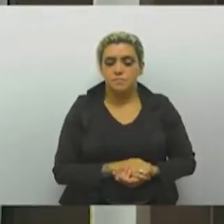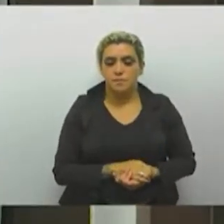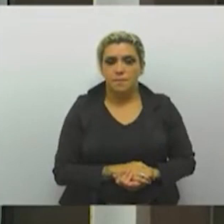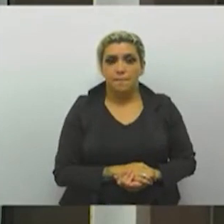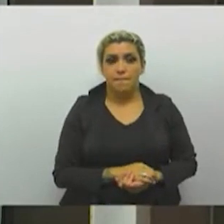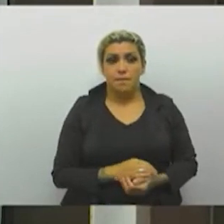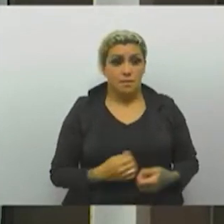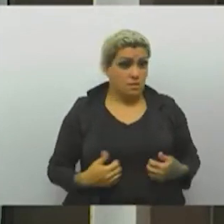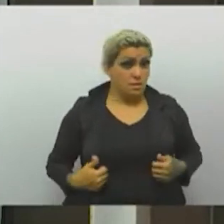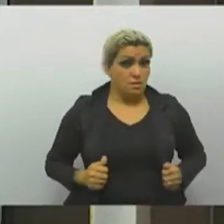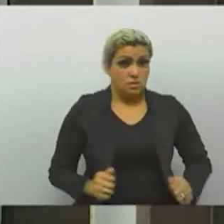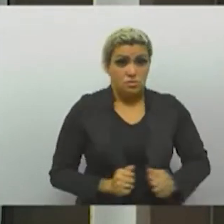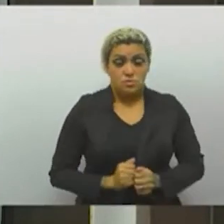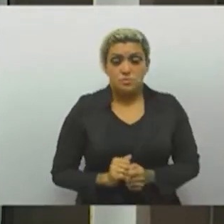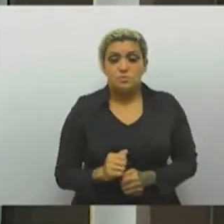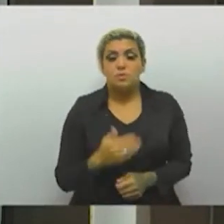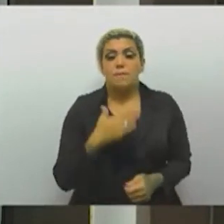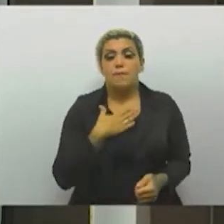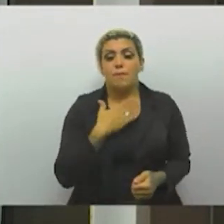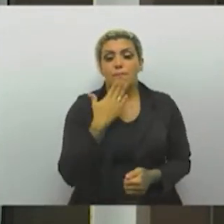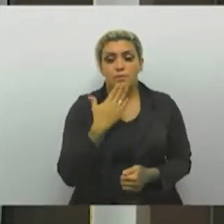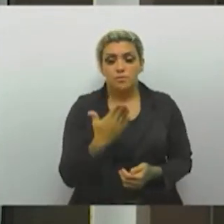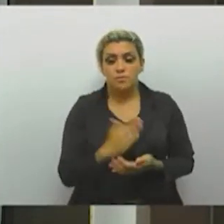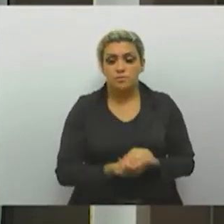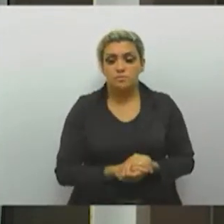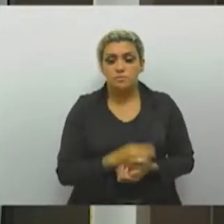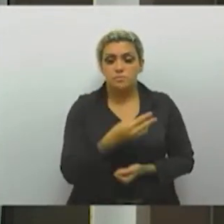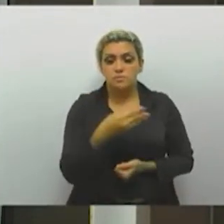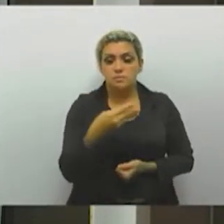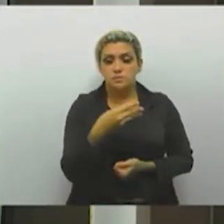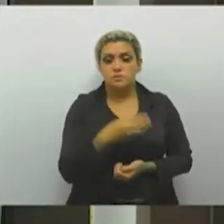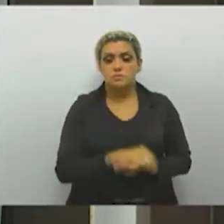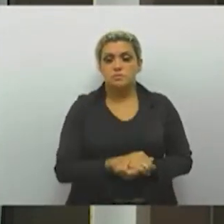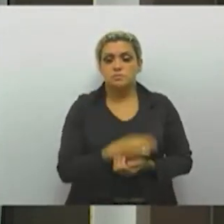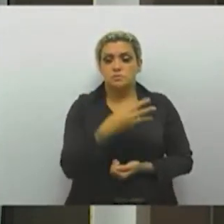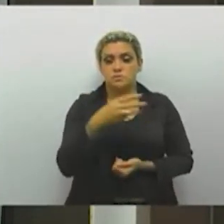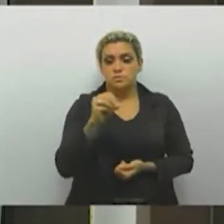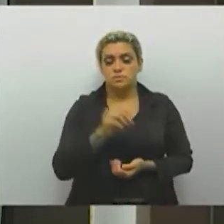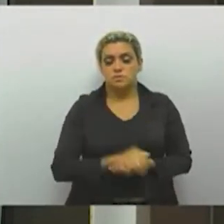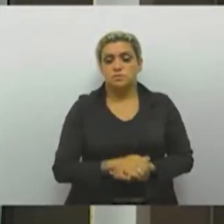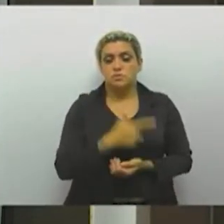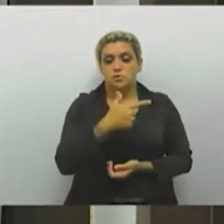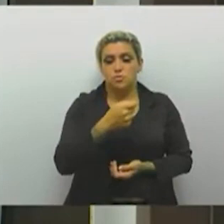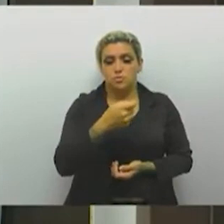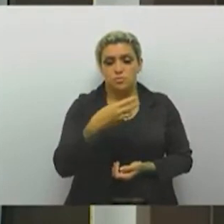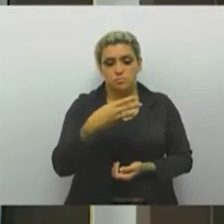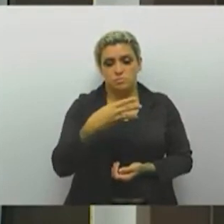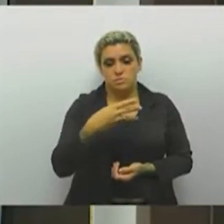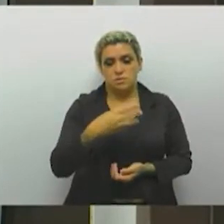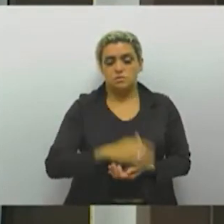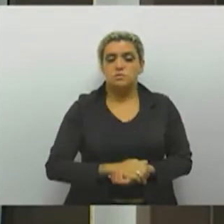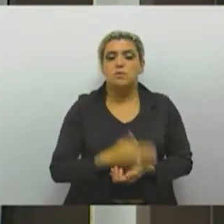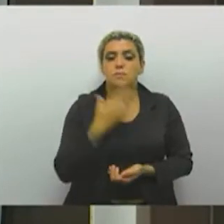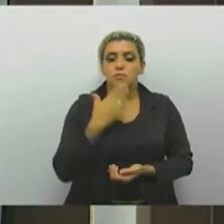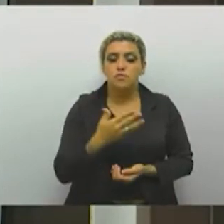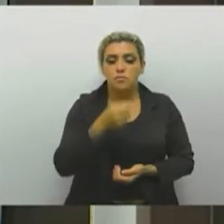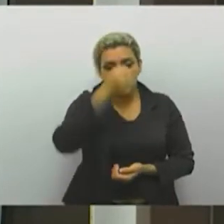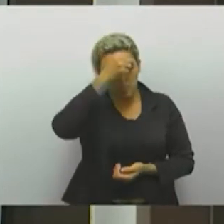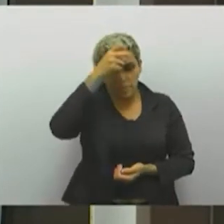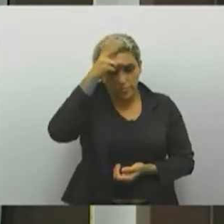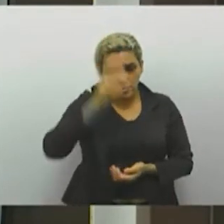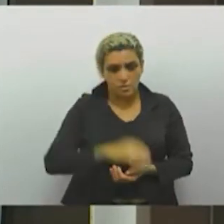Neste período na minha indicação eh 33 30 2023 tô indicando ao Prefeito Municipal para que seja